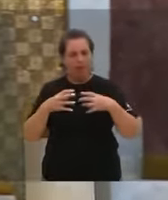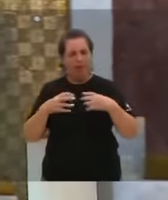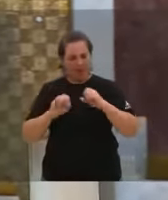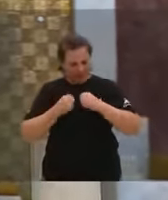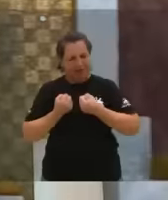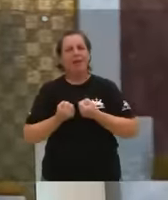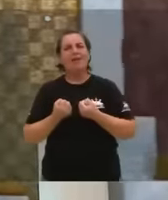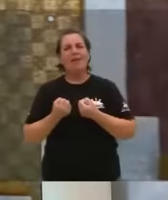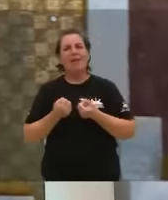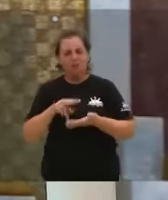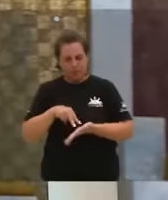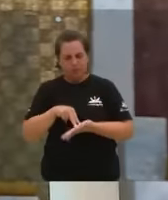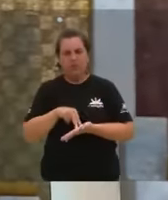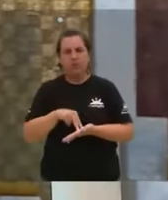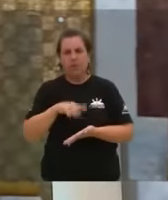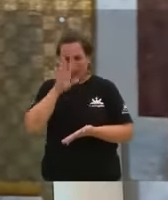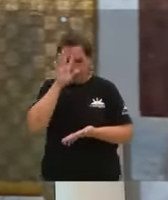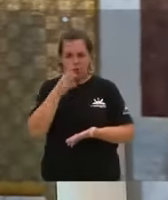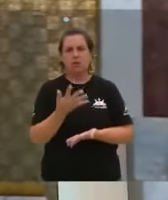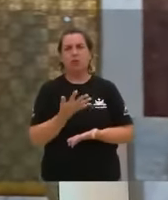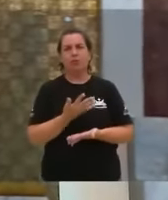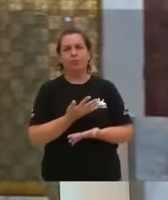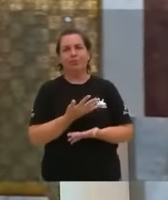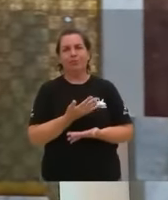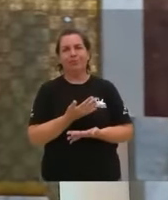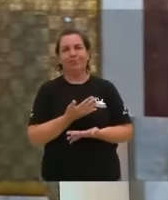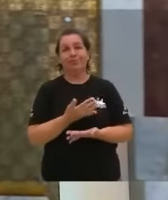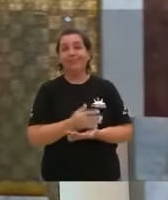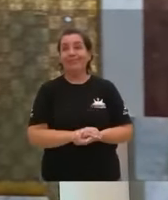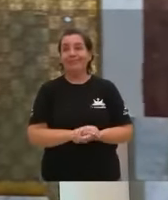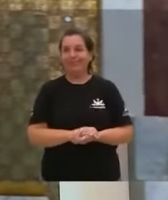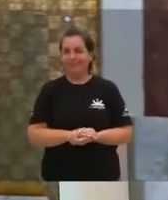uma firme decisão.